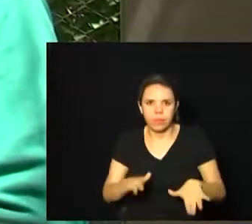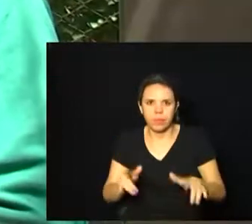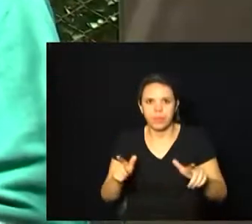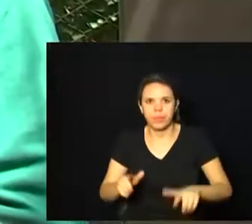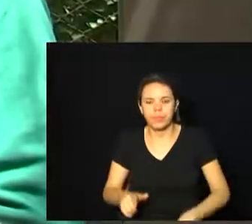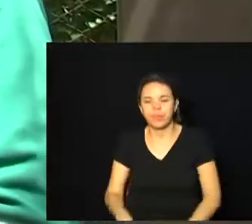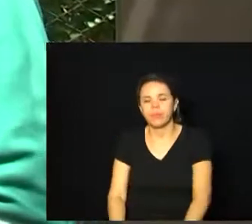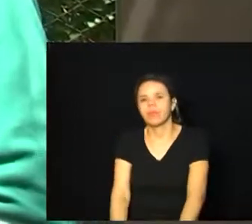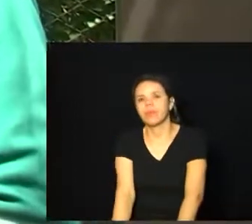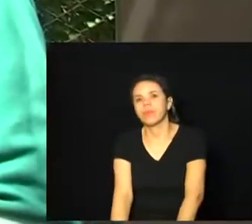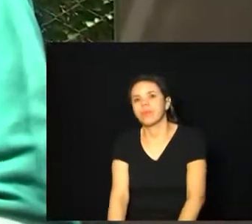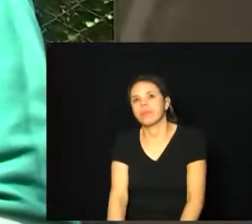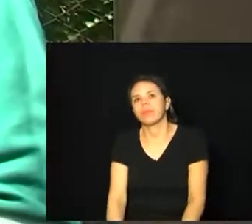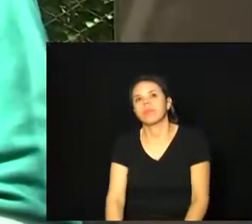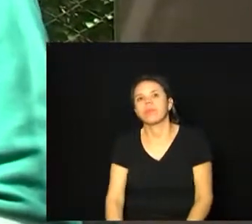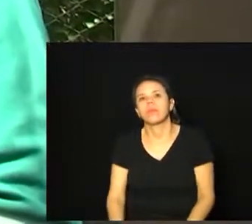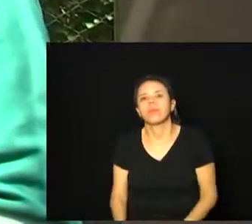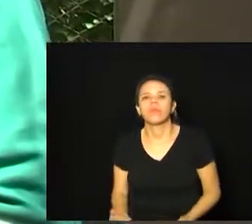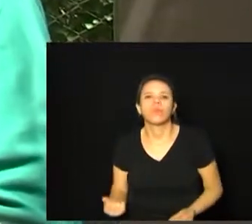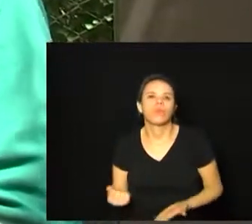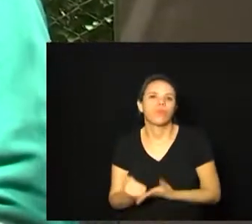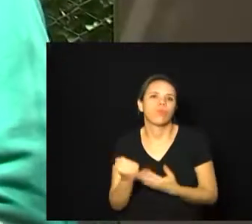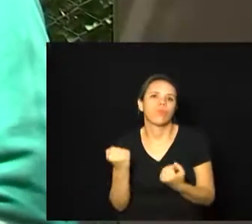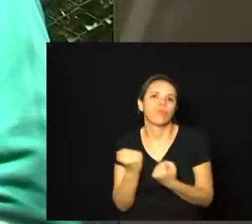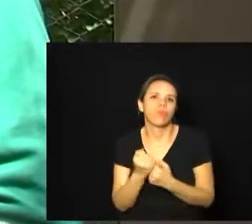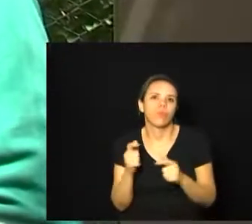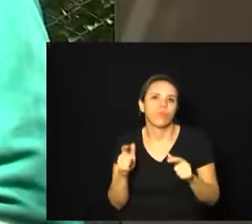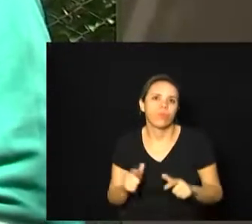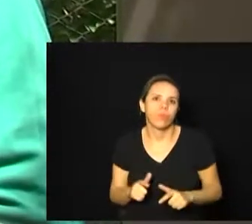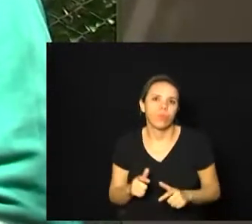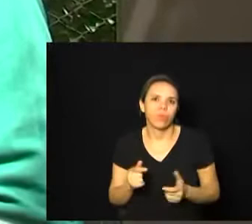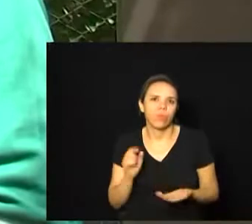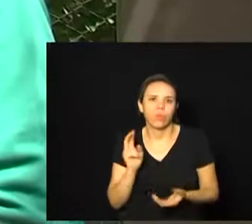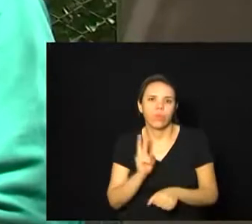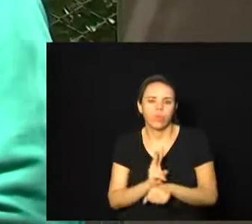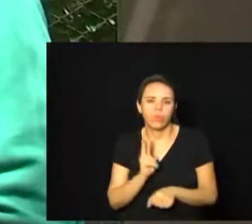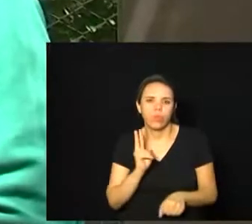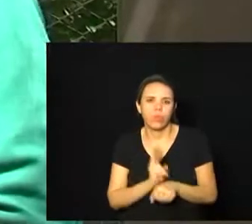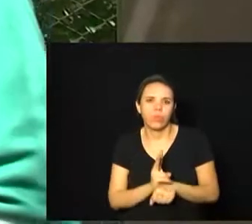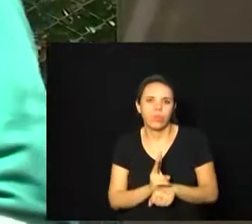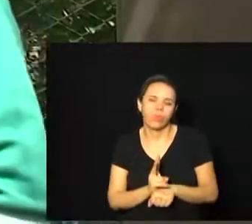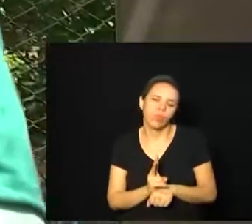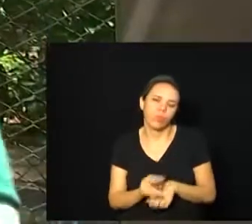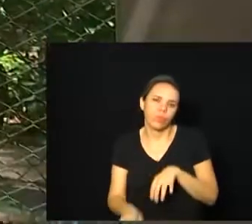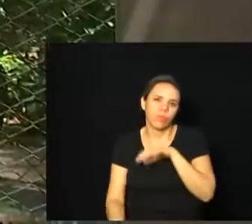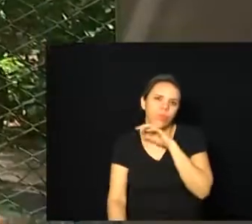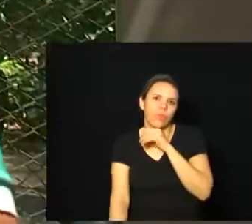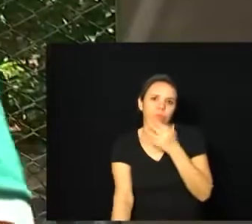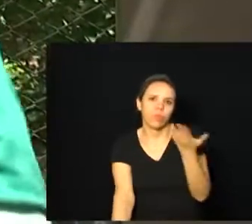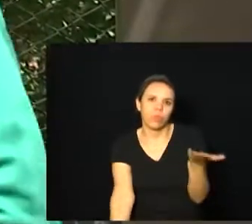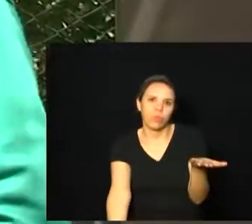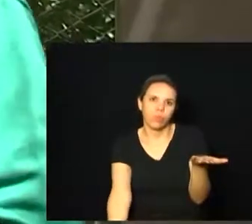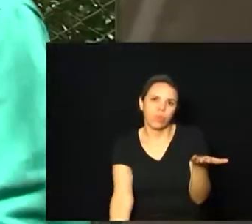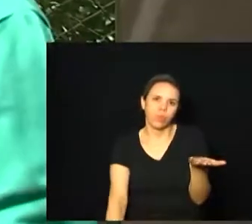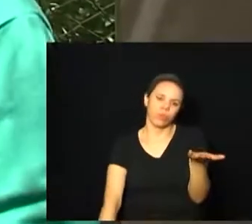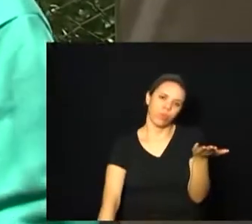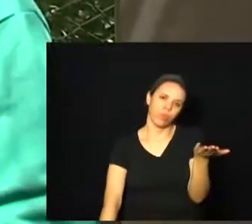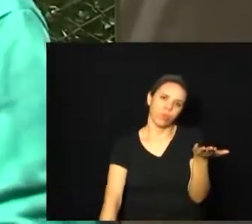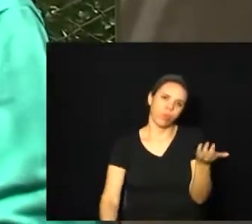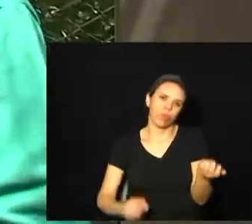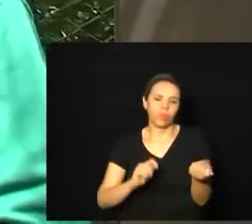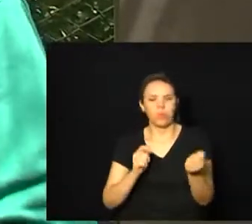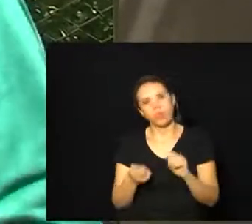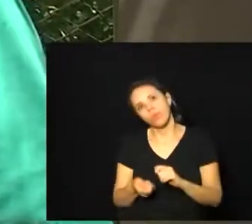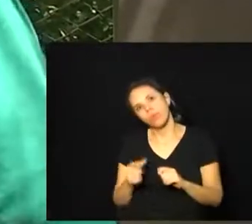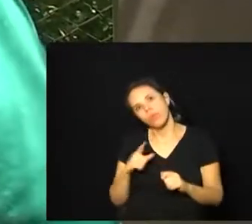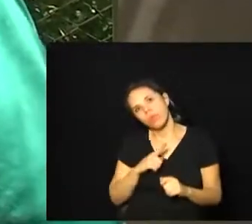acaba sendo um refúgio, um lugar de abrigo, de acolhimento para esses animais. Ou seja, doutora, a reabilitação